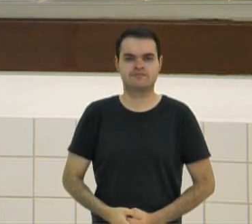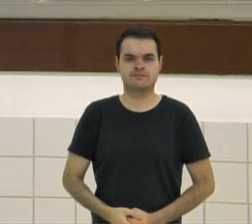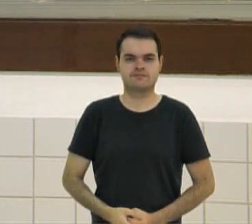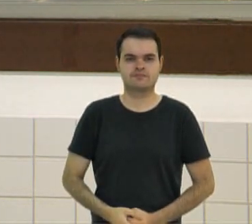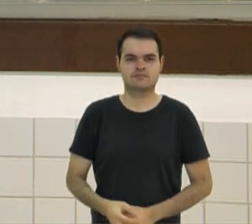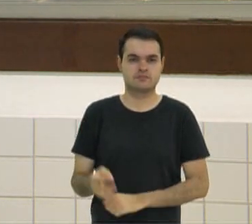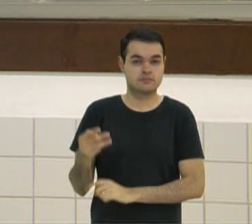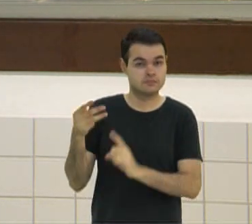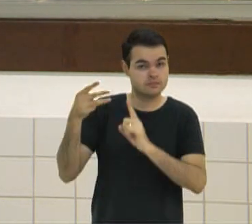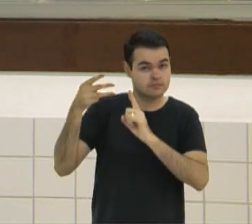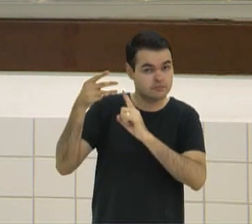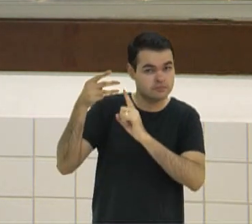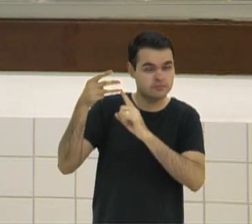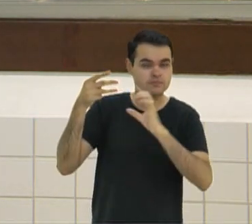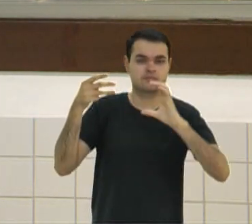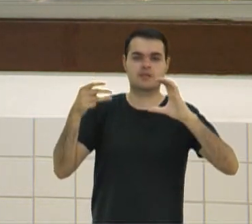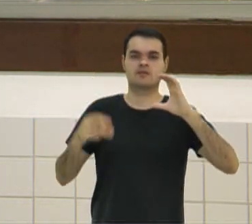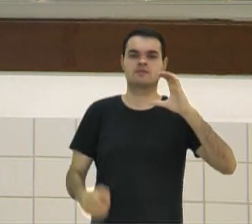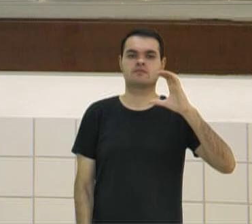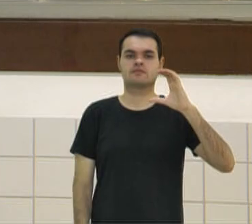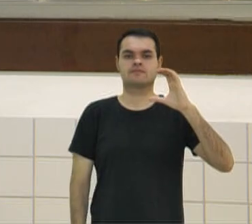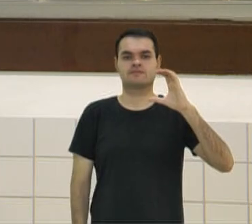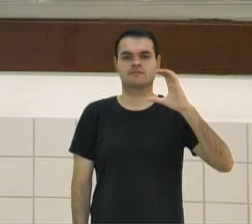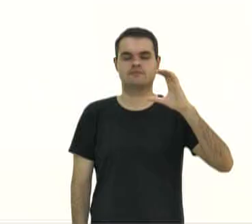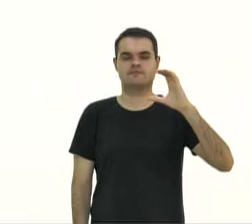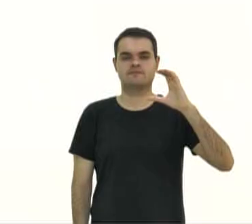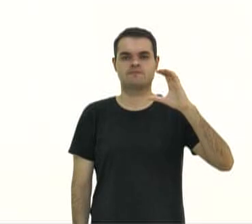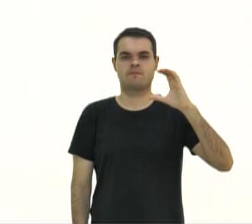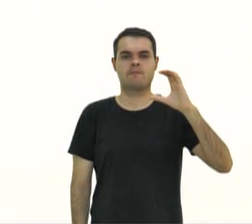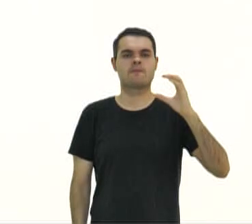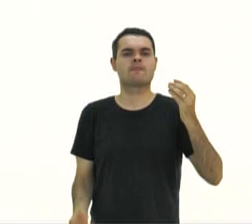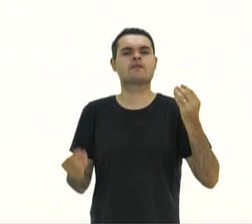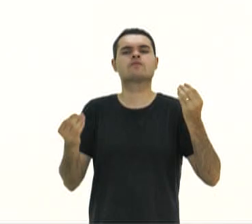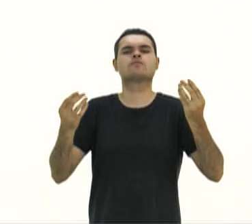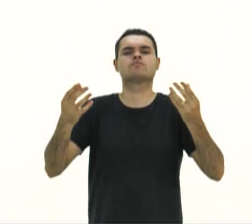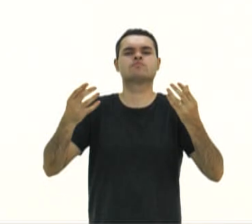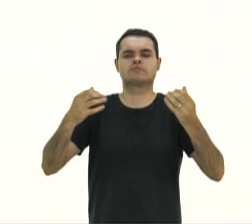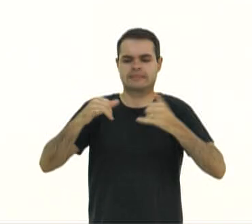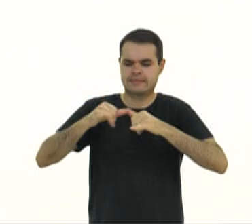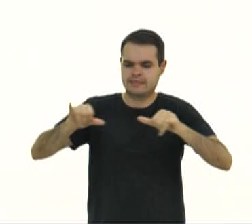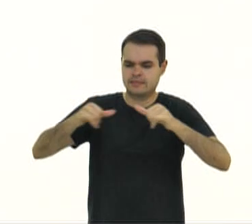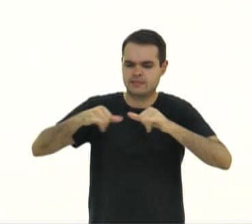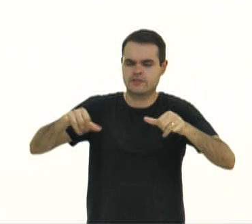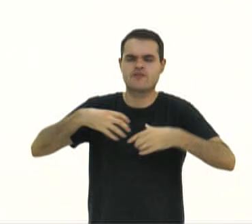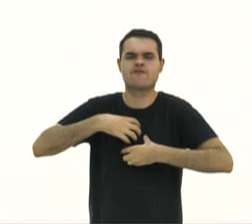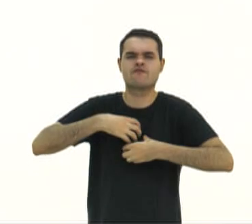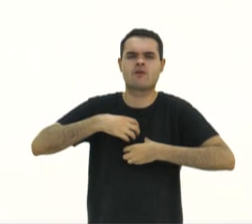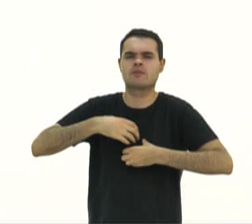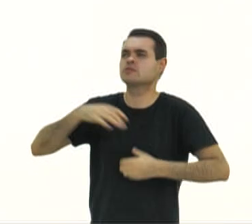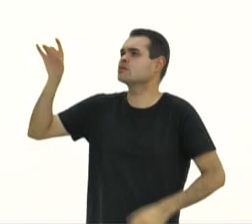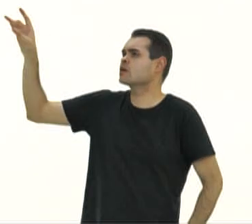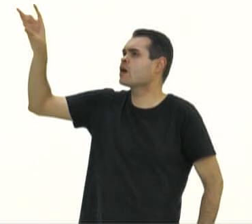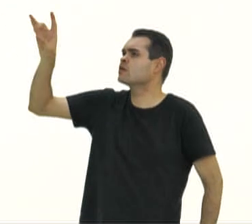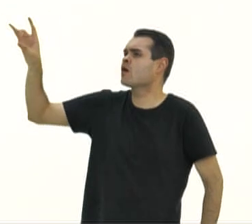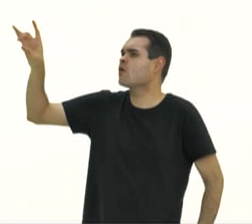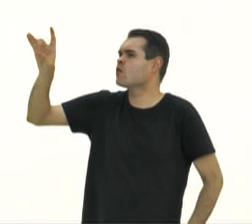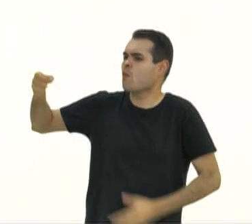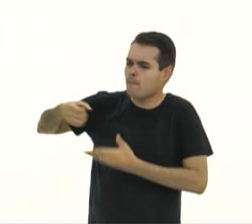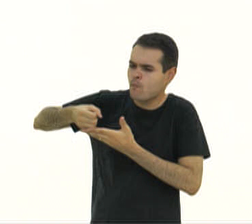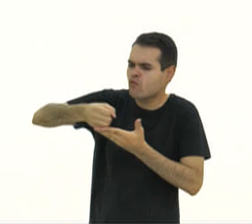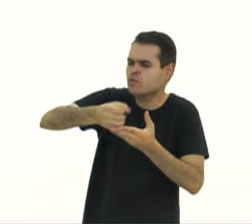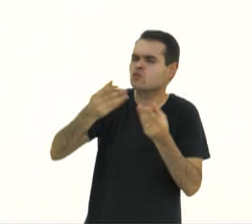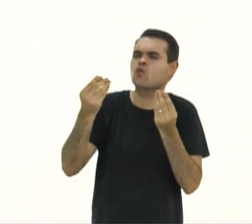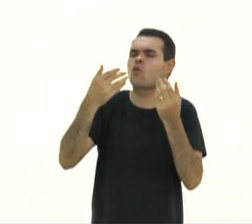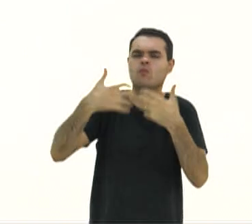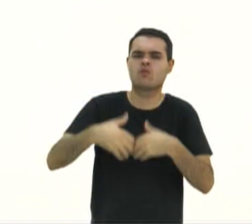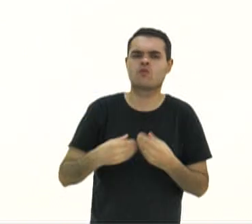E o item C? O item C ele fala assim, que formas de energia possibilitam o movimento dos meios de transporte